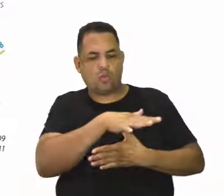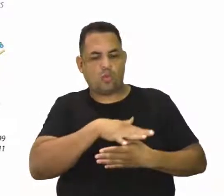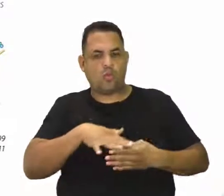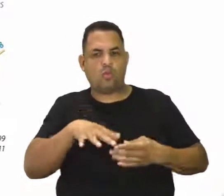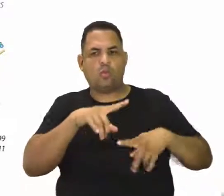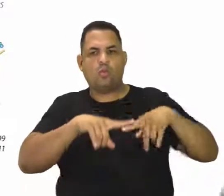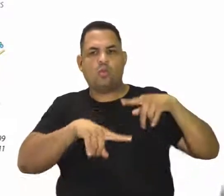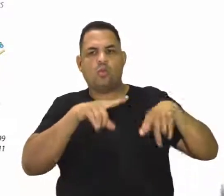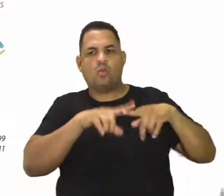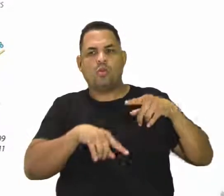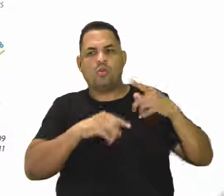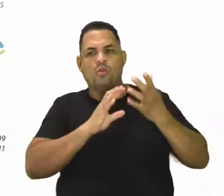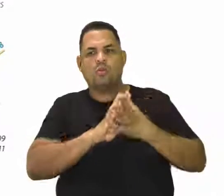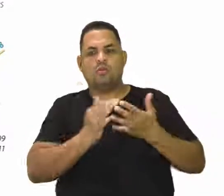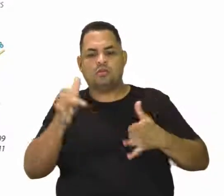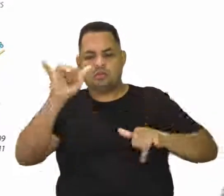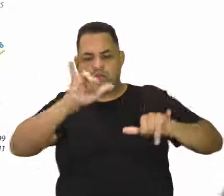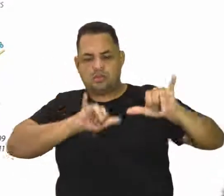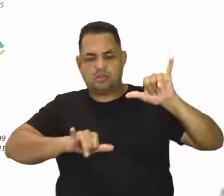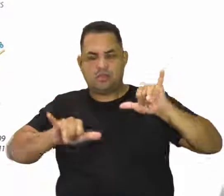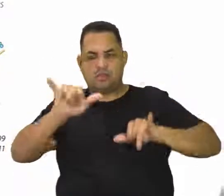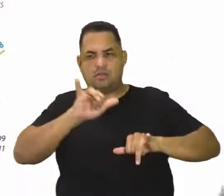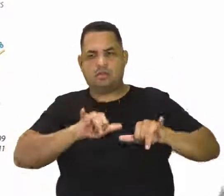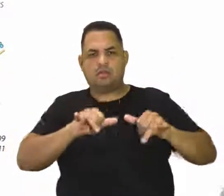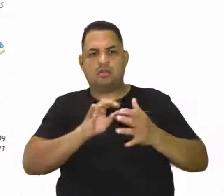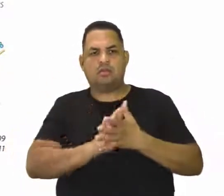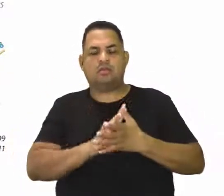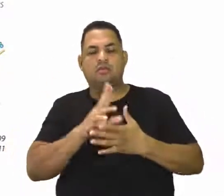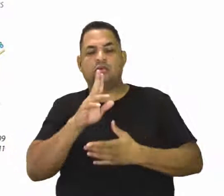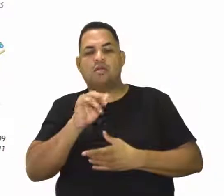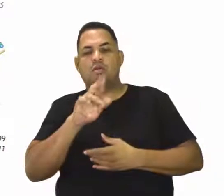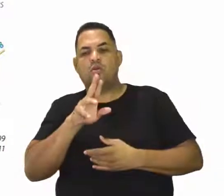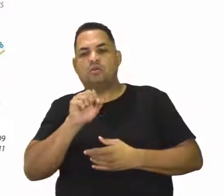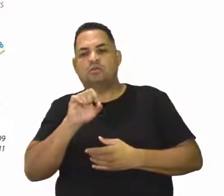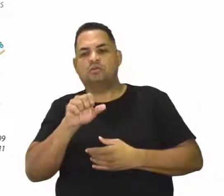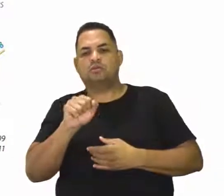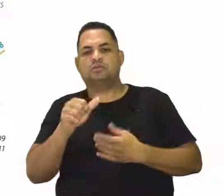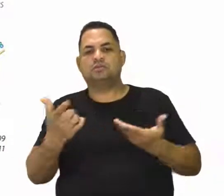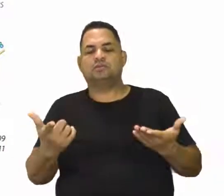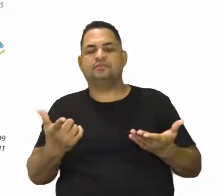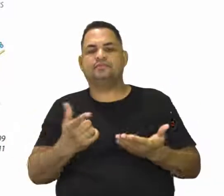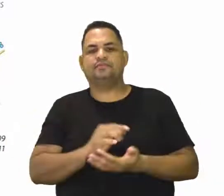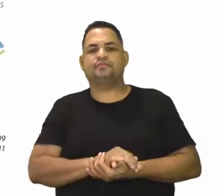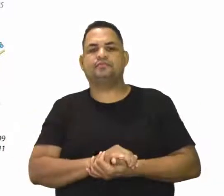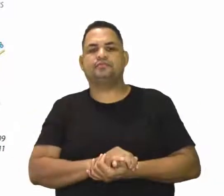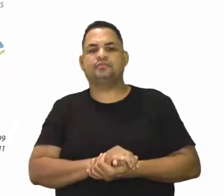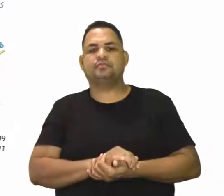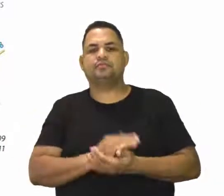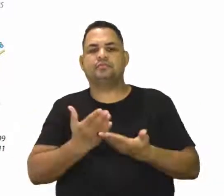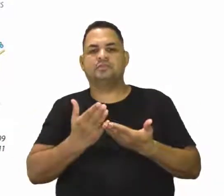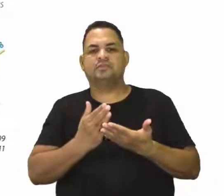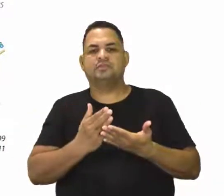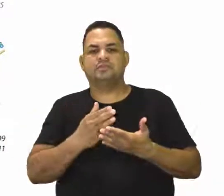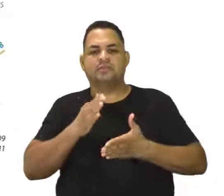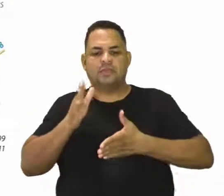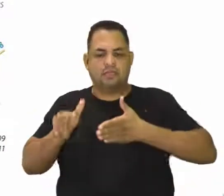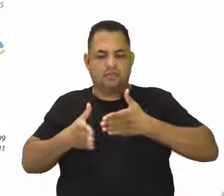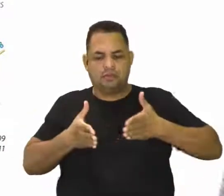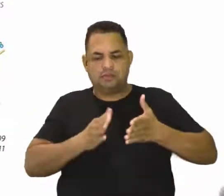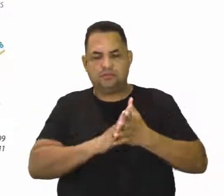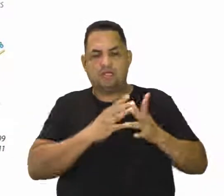Arsenal nuclear da União Soviética mesmo assim a sua produção